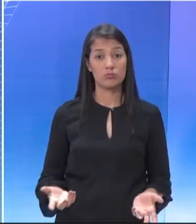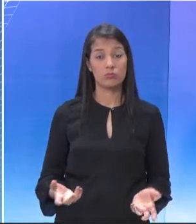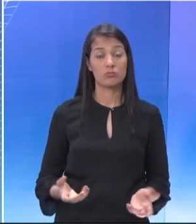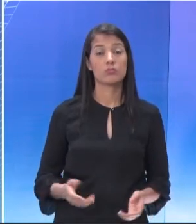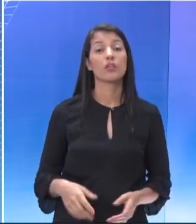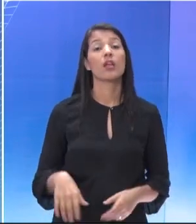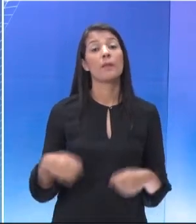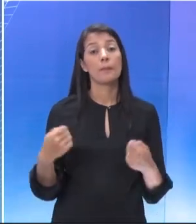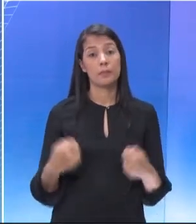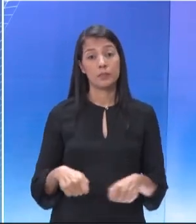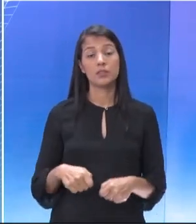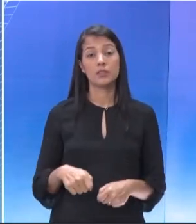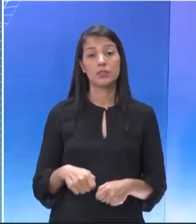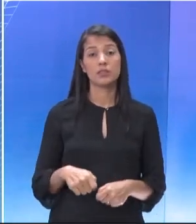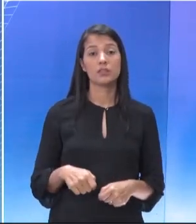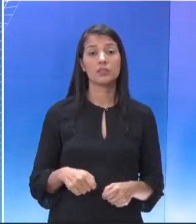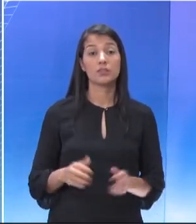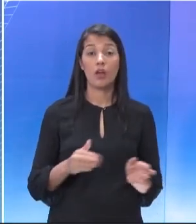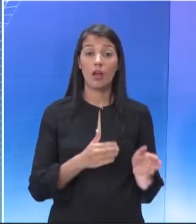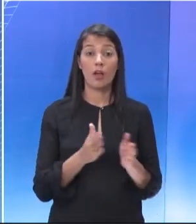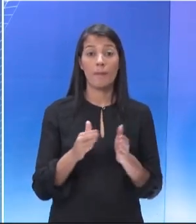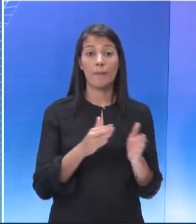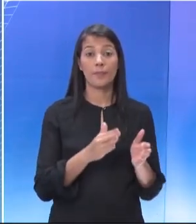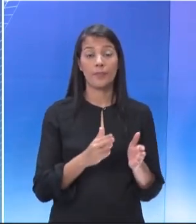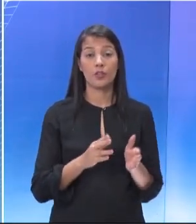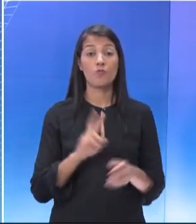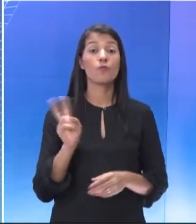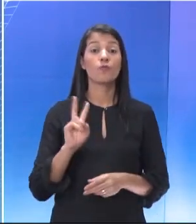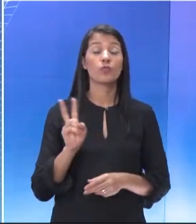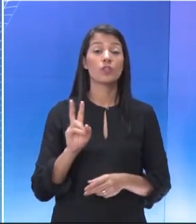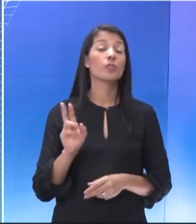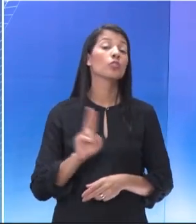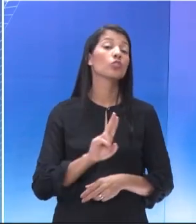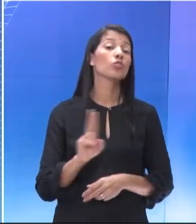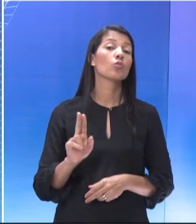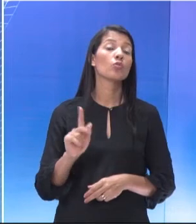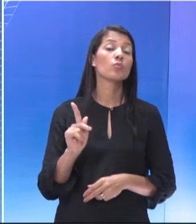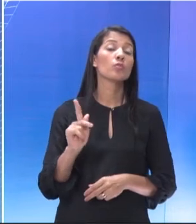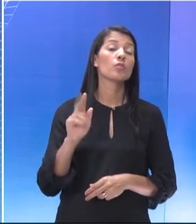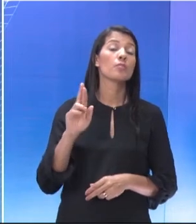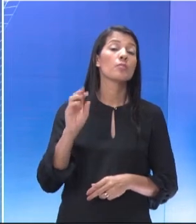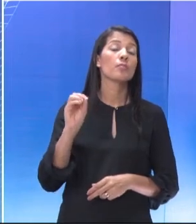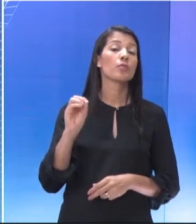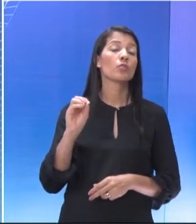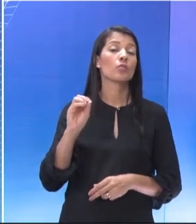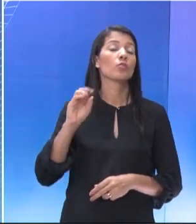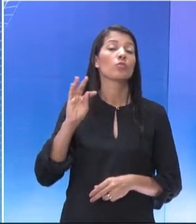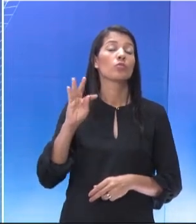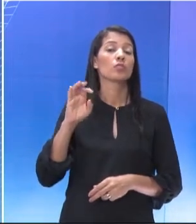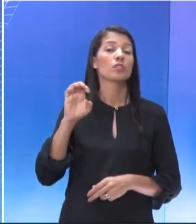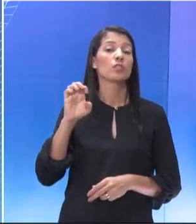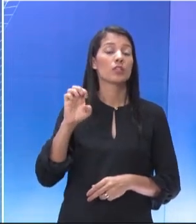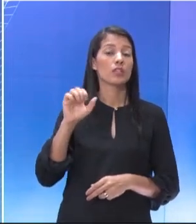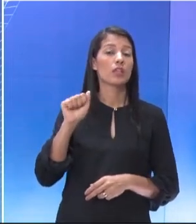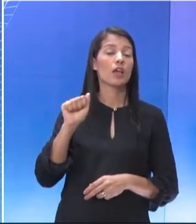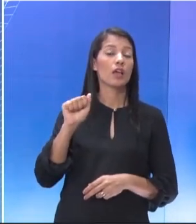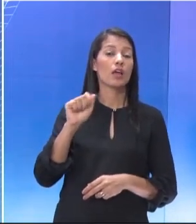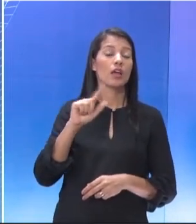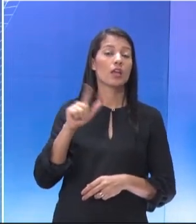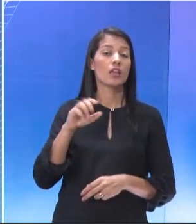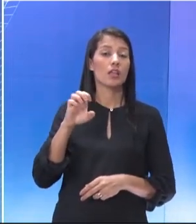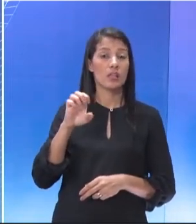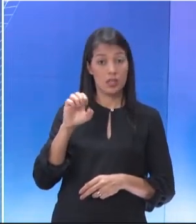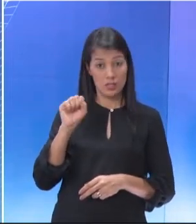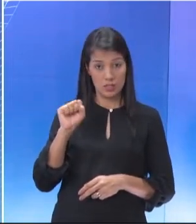das proteases. Então, essa gordura ela vai ser deslocada lá para o intestino, lá no duodeno a gente tem